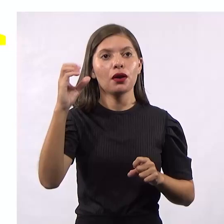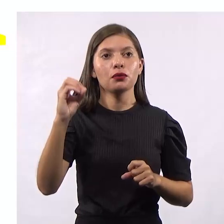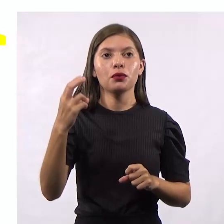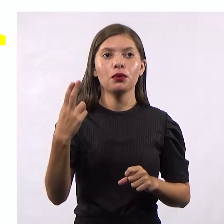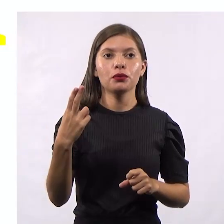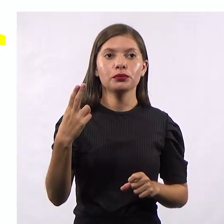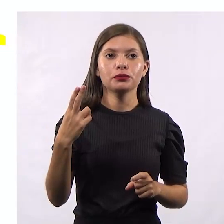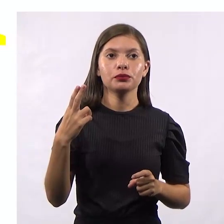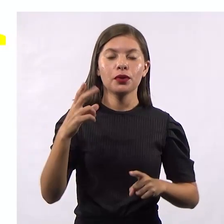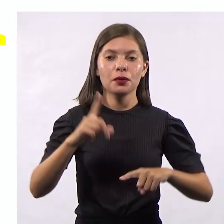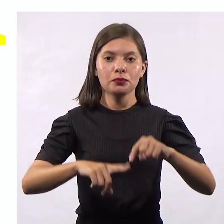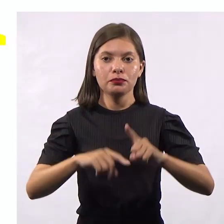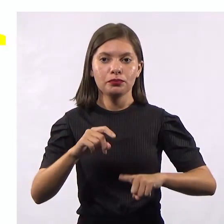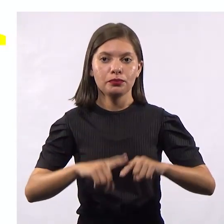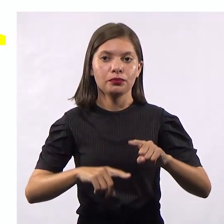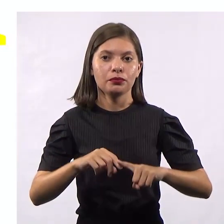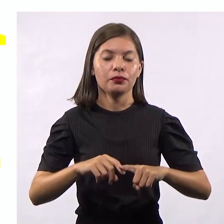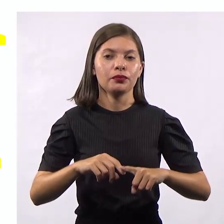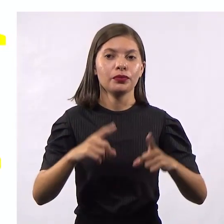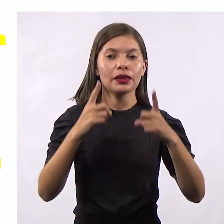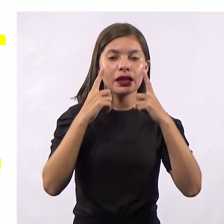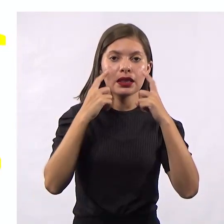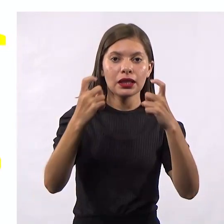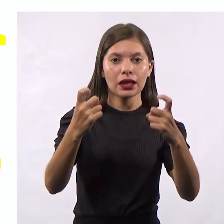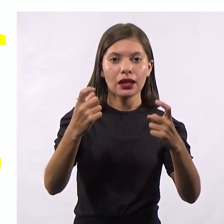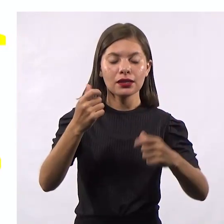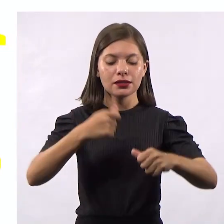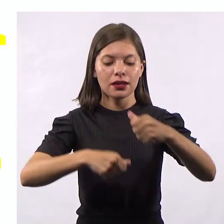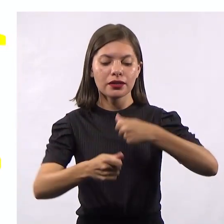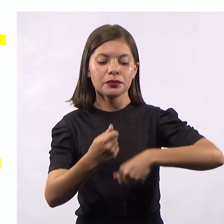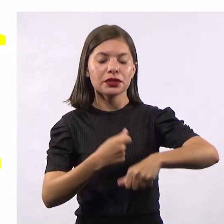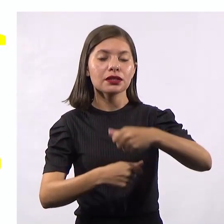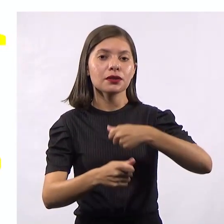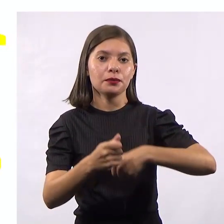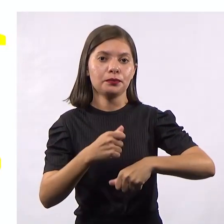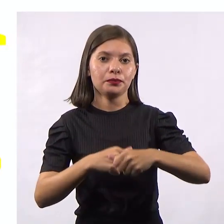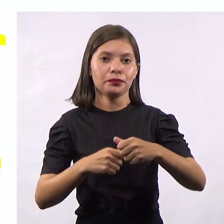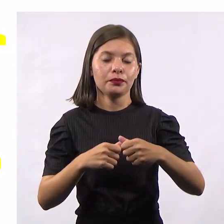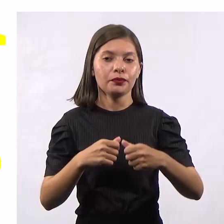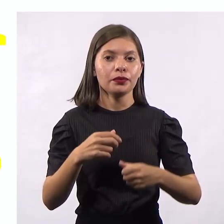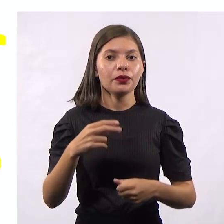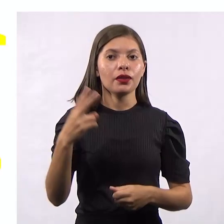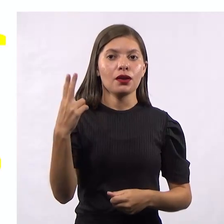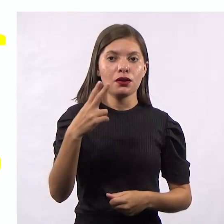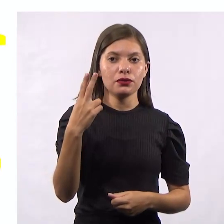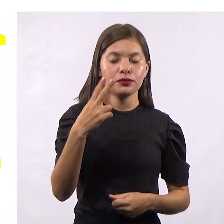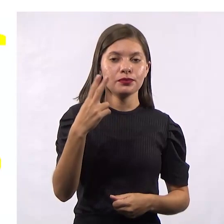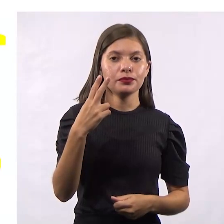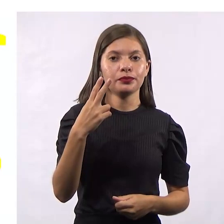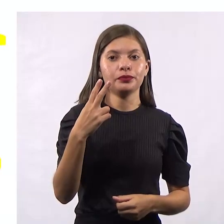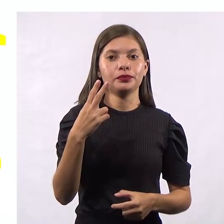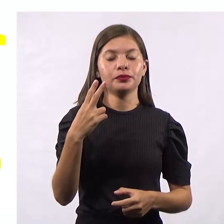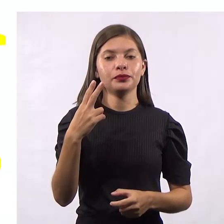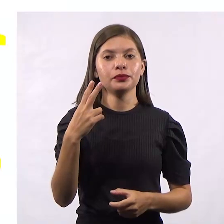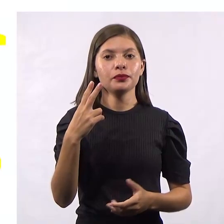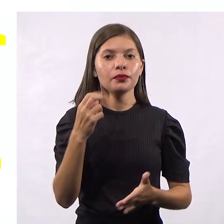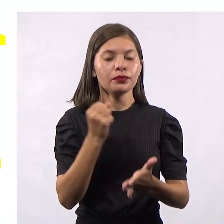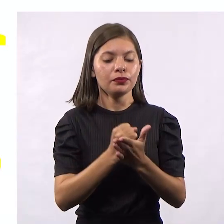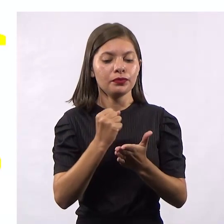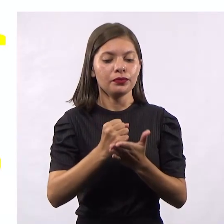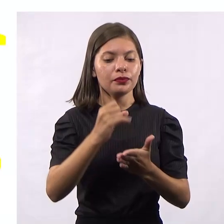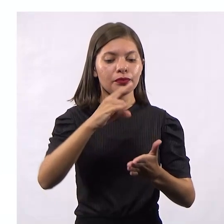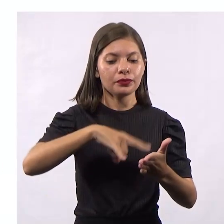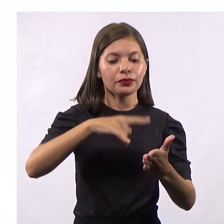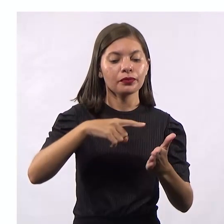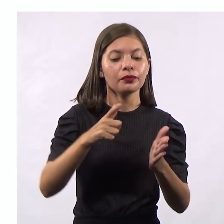ou material, de interesse da administração. Então, este é o segundo caso de contrato em espécie que nós vamos